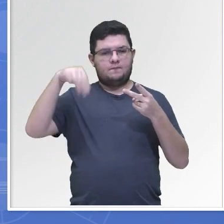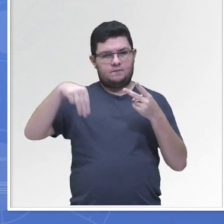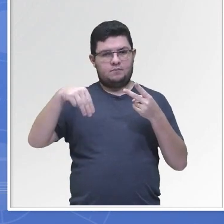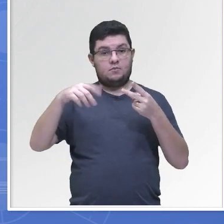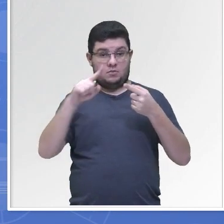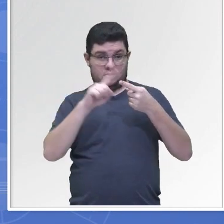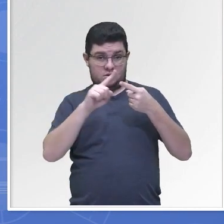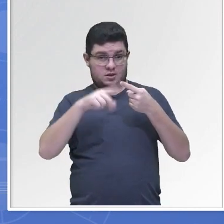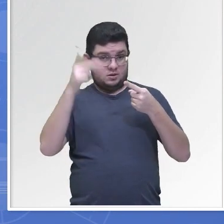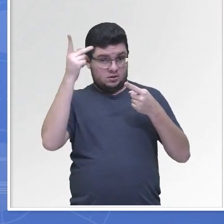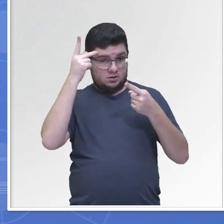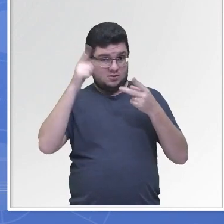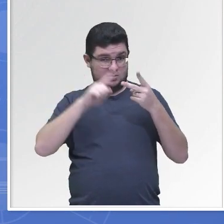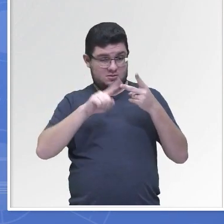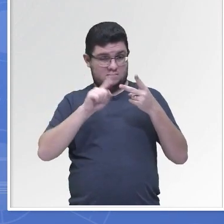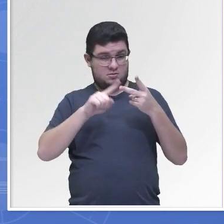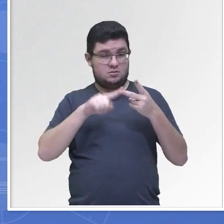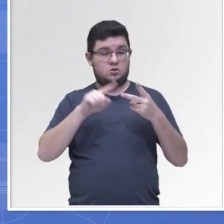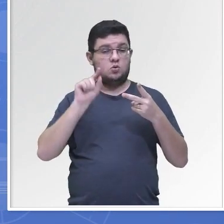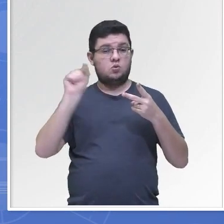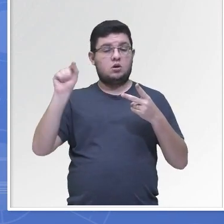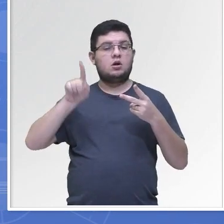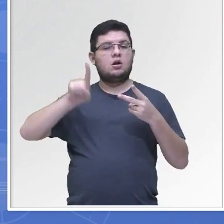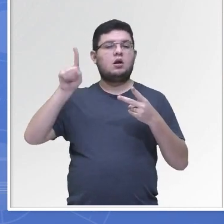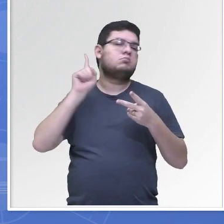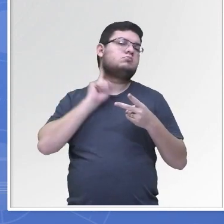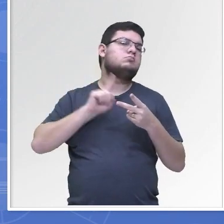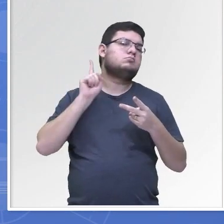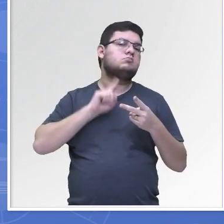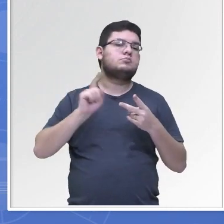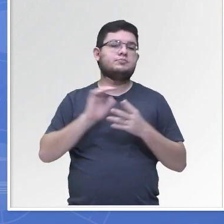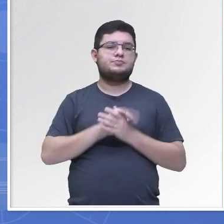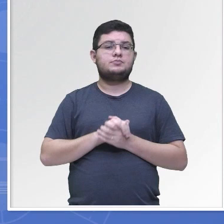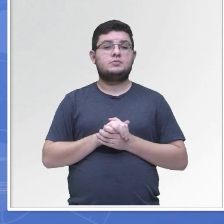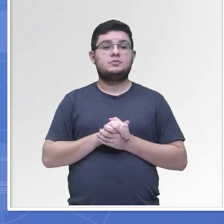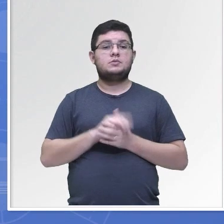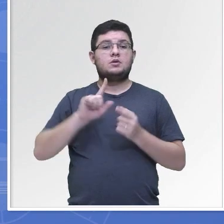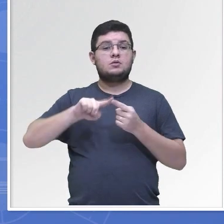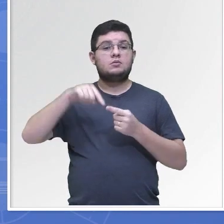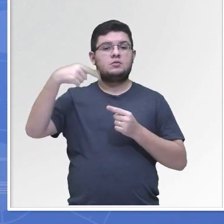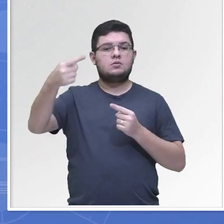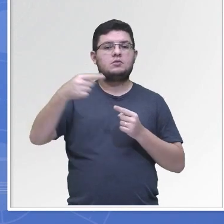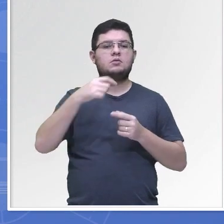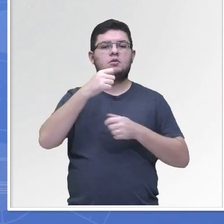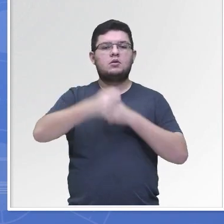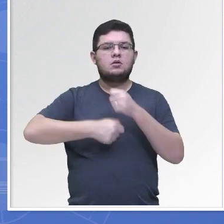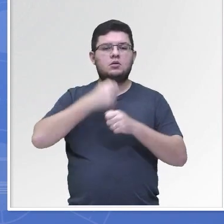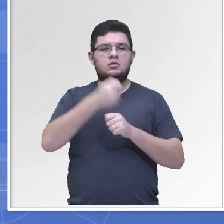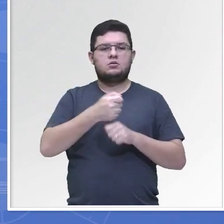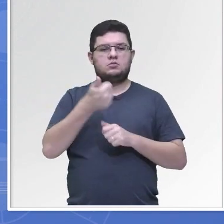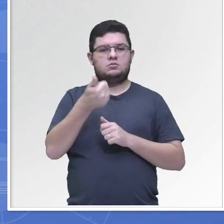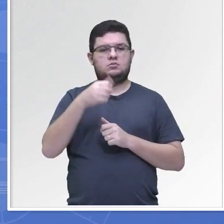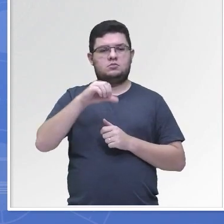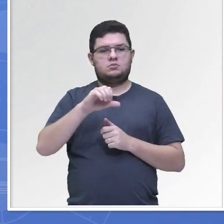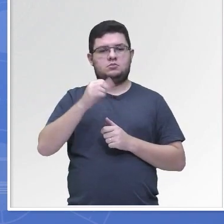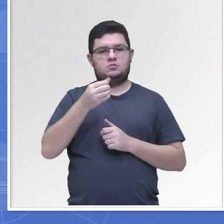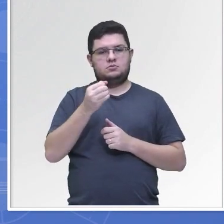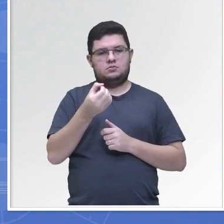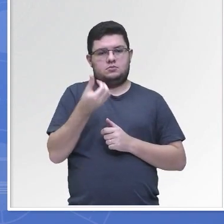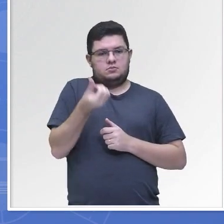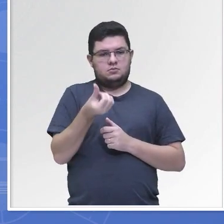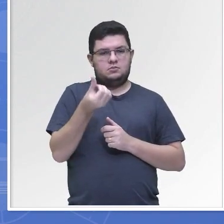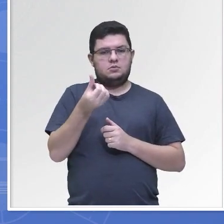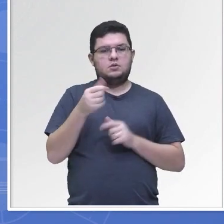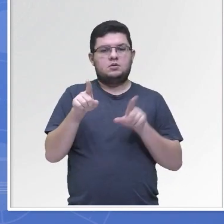de 1906, início do governo mineiro de Afonso Pena, a República no Brasil passou a ter presidentes dos